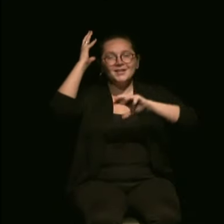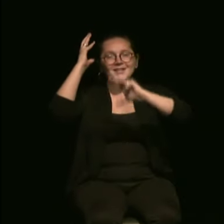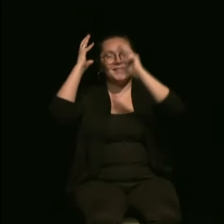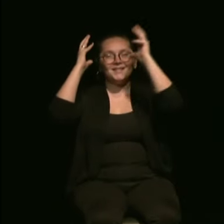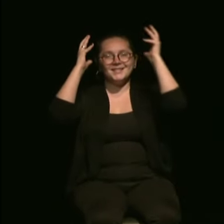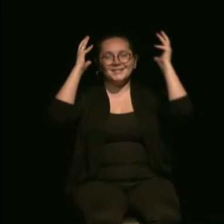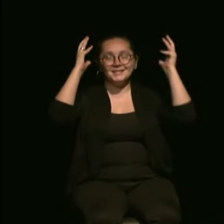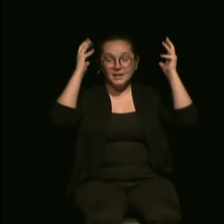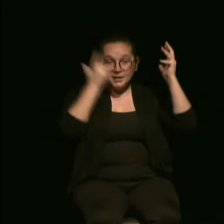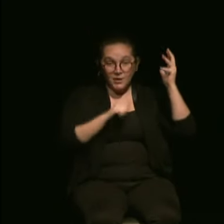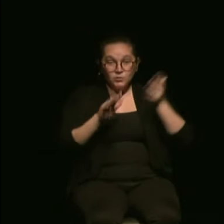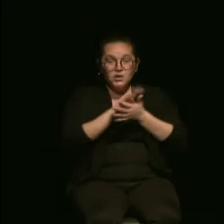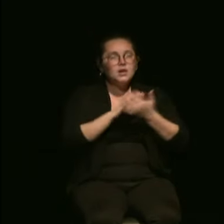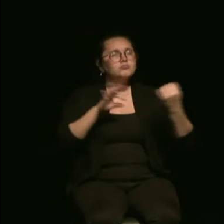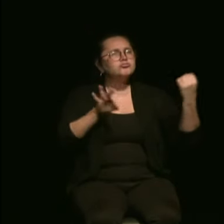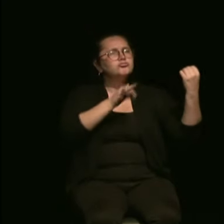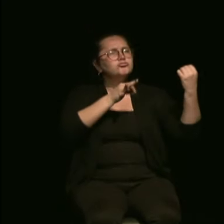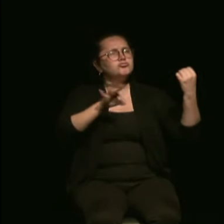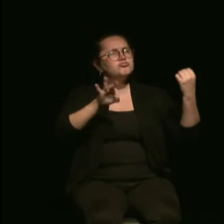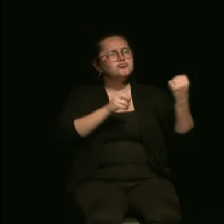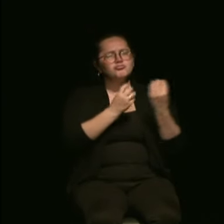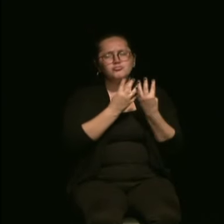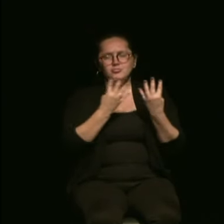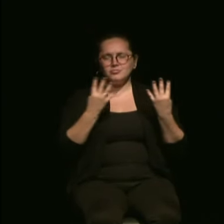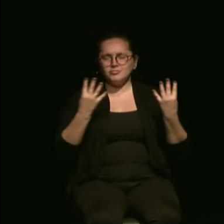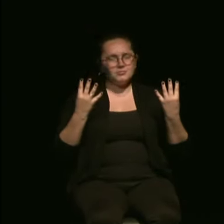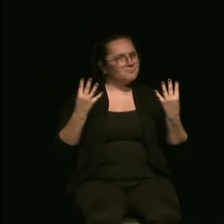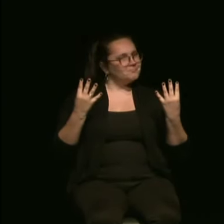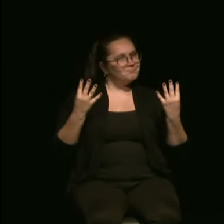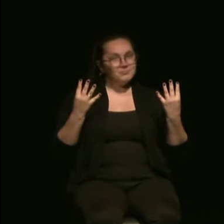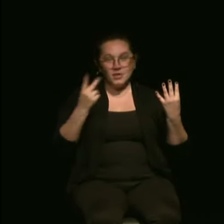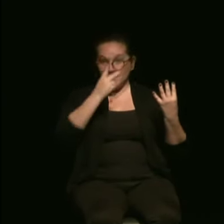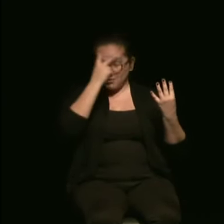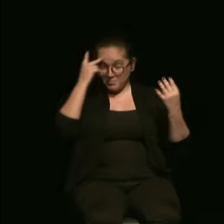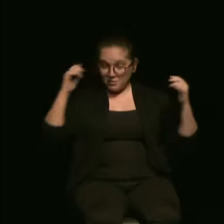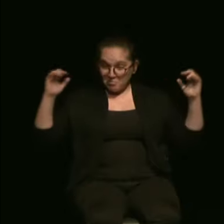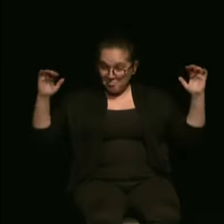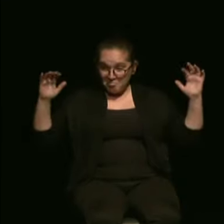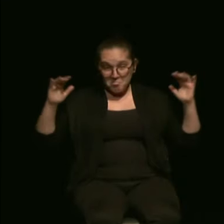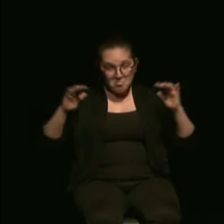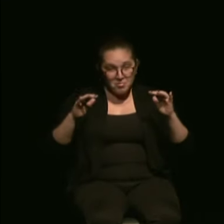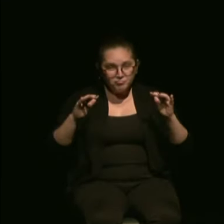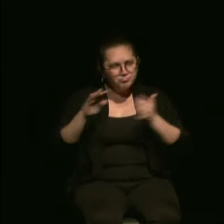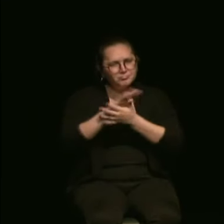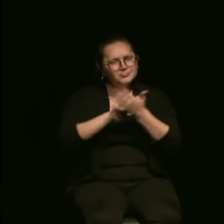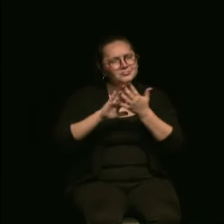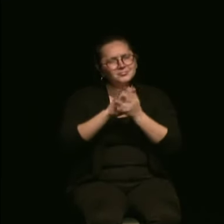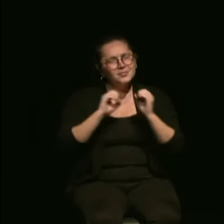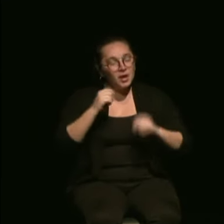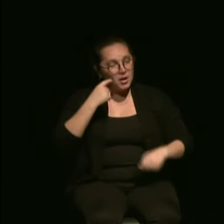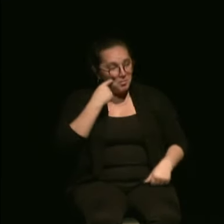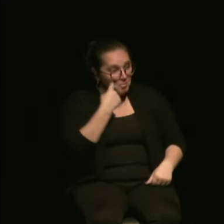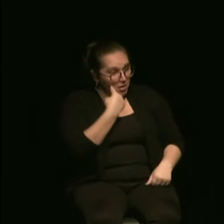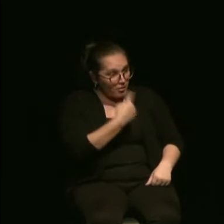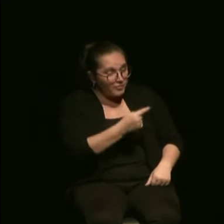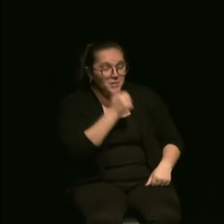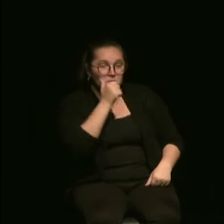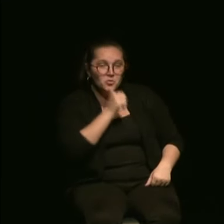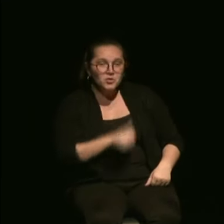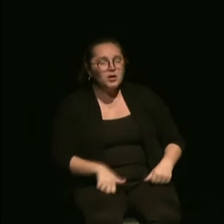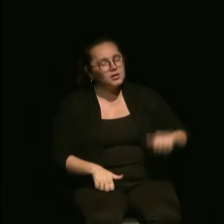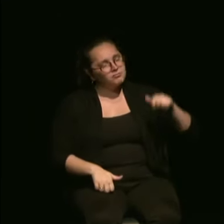não tenha orquestra, nem venha ninguém pra ver